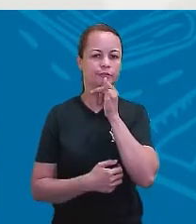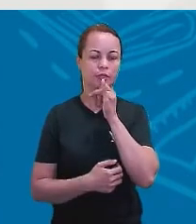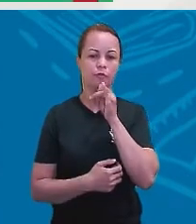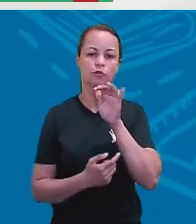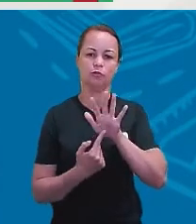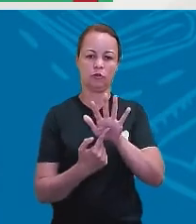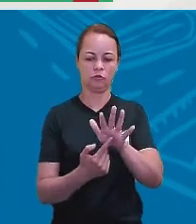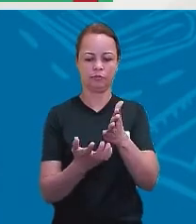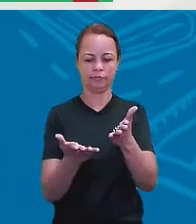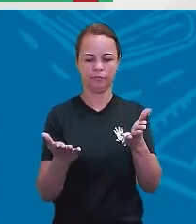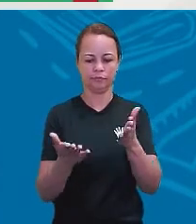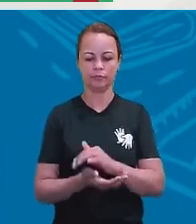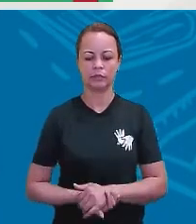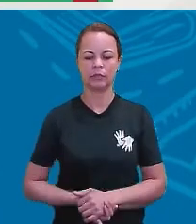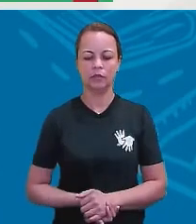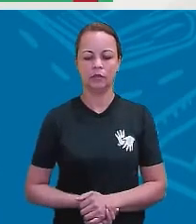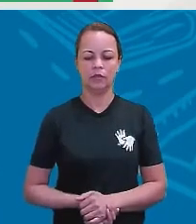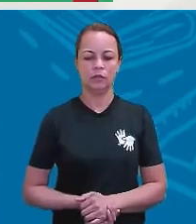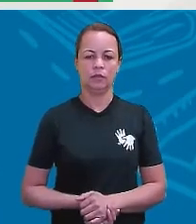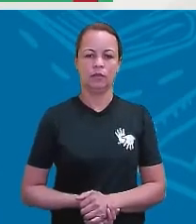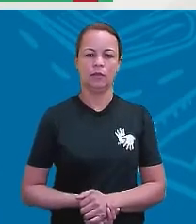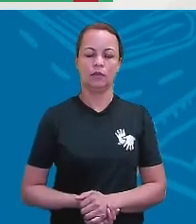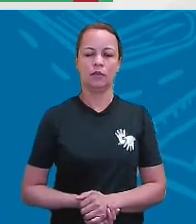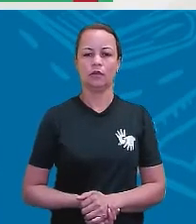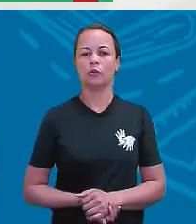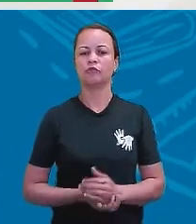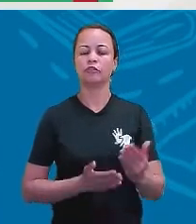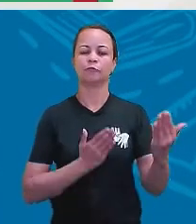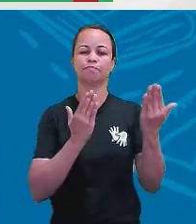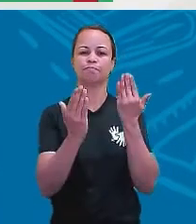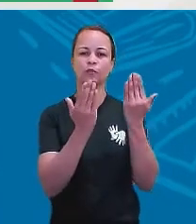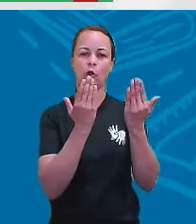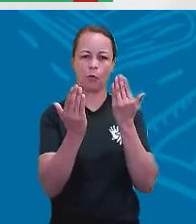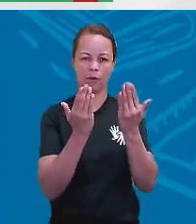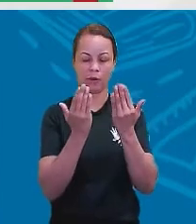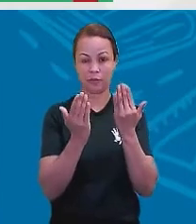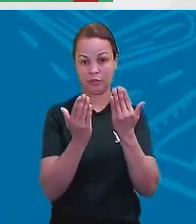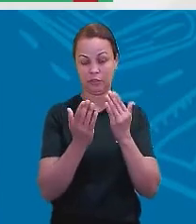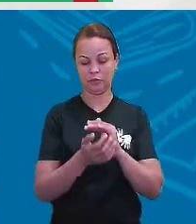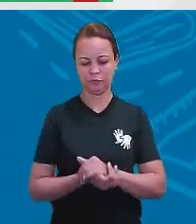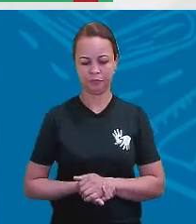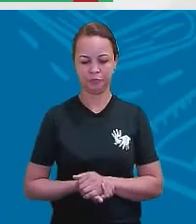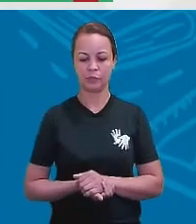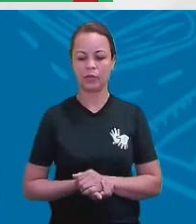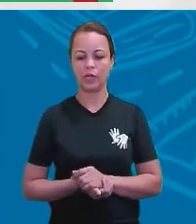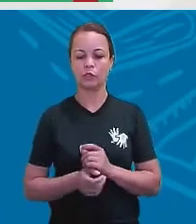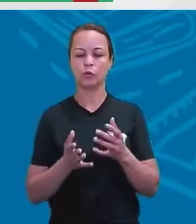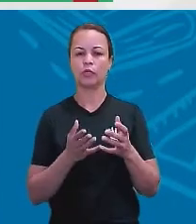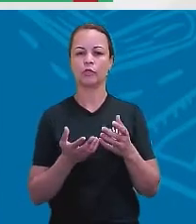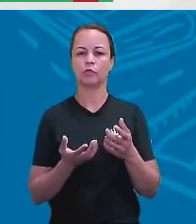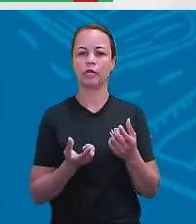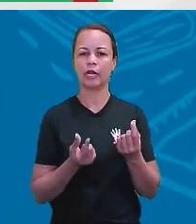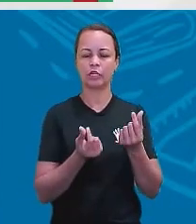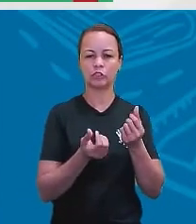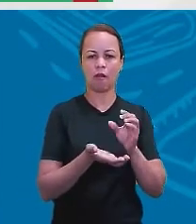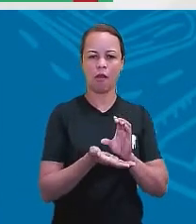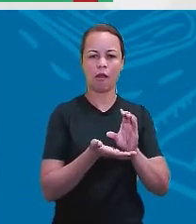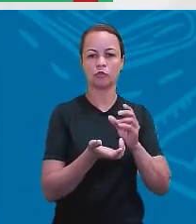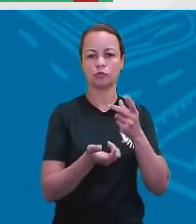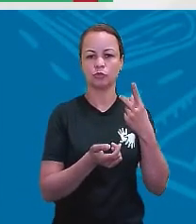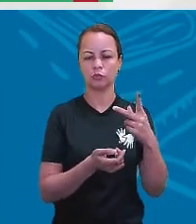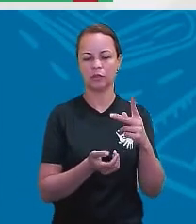para vocês, tá certo? E quando a gente faz um comparativo, né, do que a gente poderia gastar com saneamento